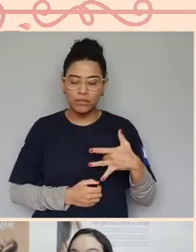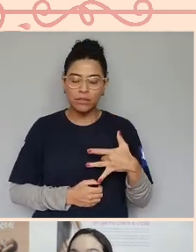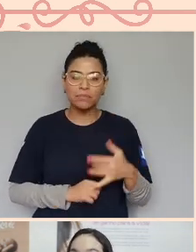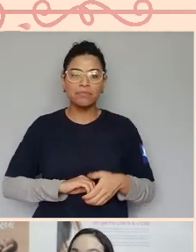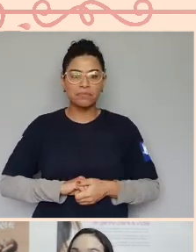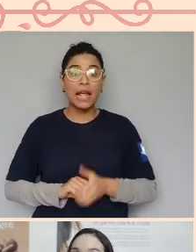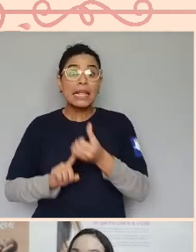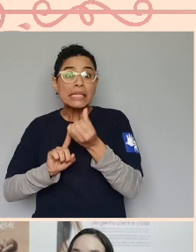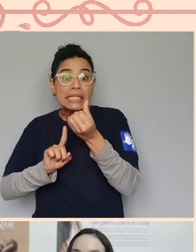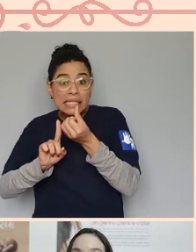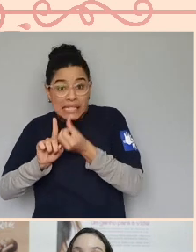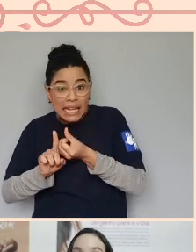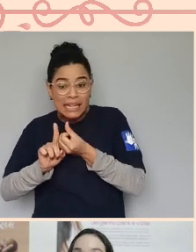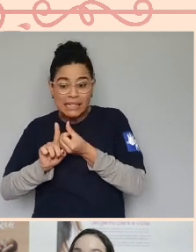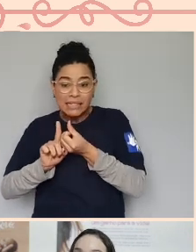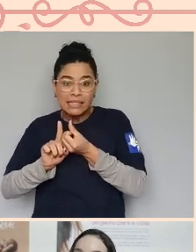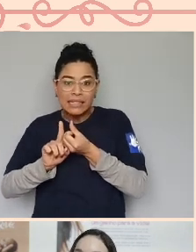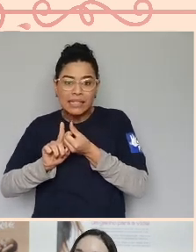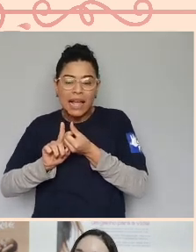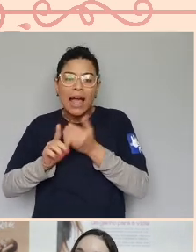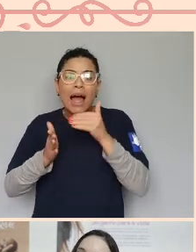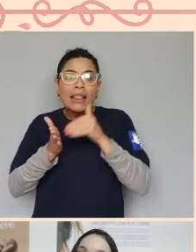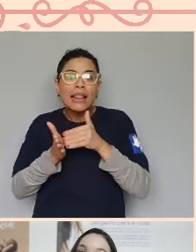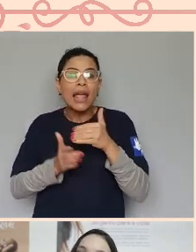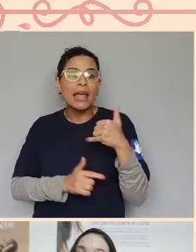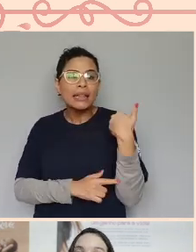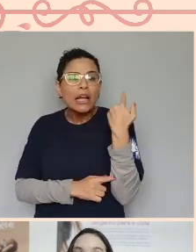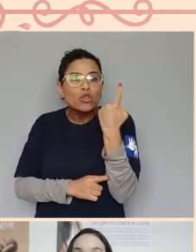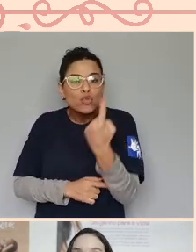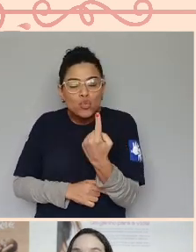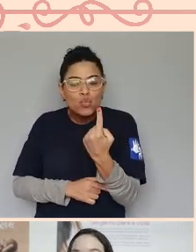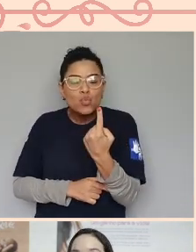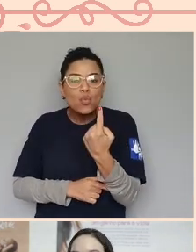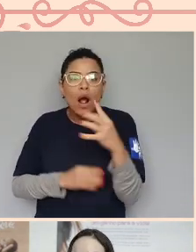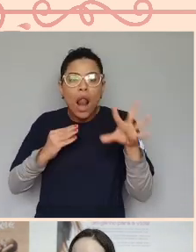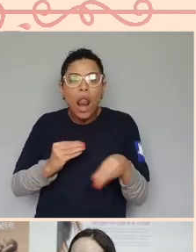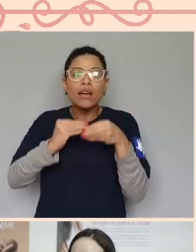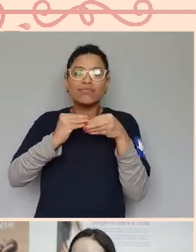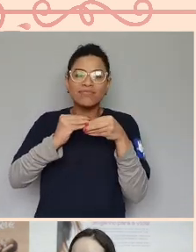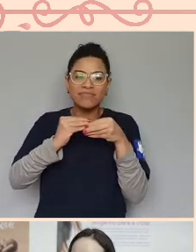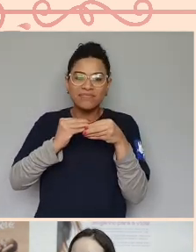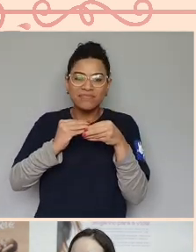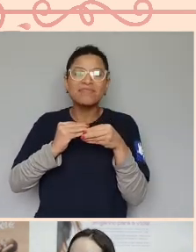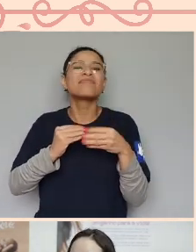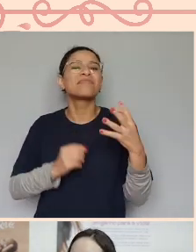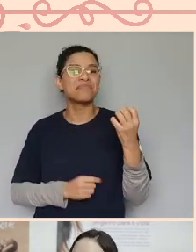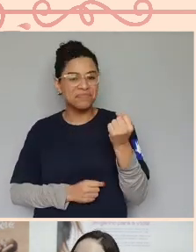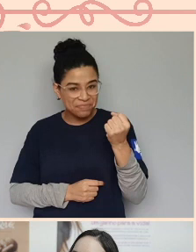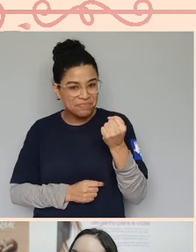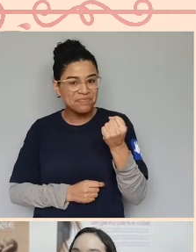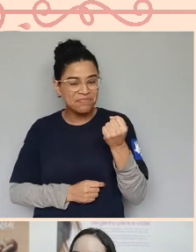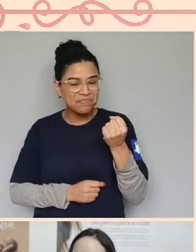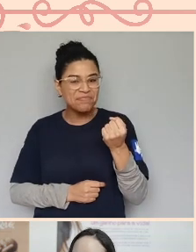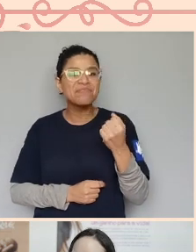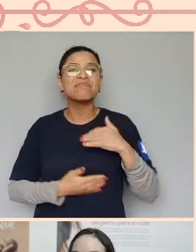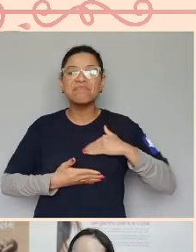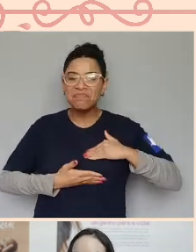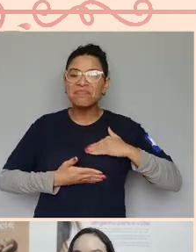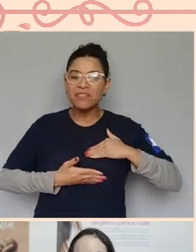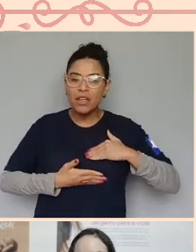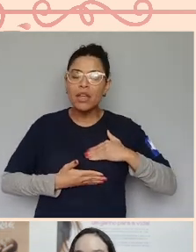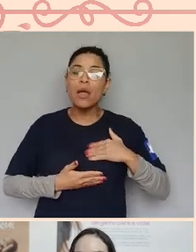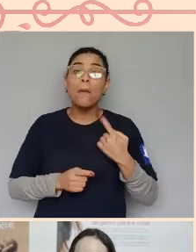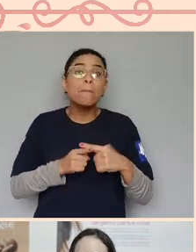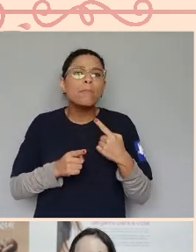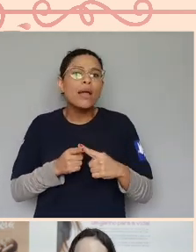até 1 aninho, a alimentação ela só vem para complementar o leite materno, porque a quantidade que a criança vai comer é muito pequenininha, então ela